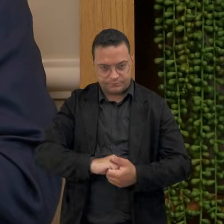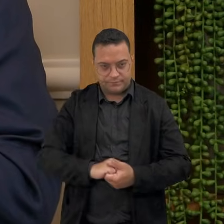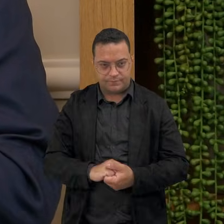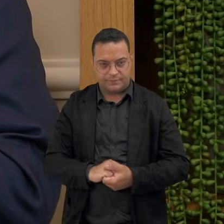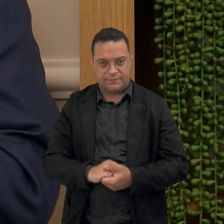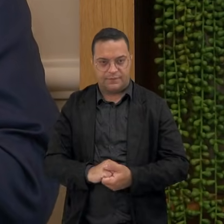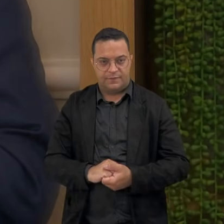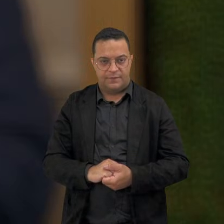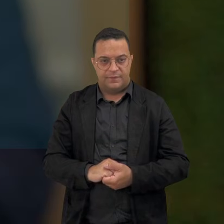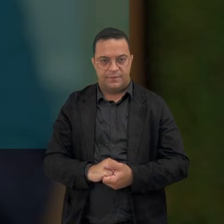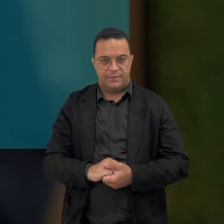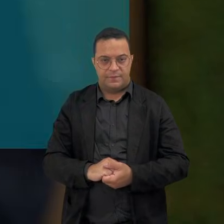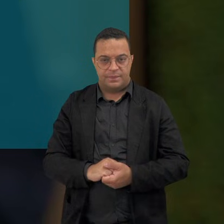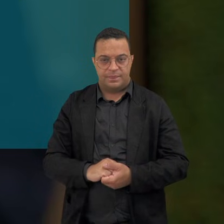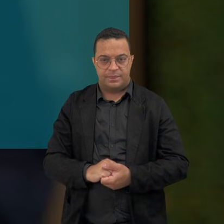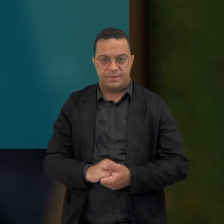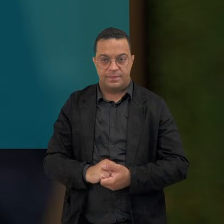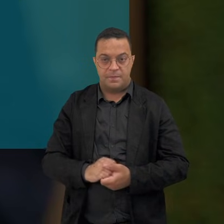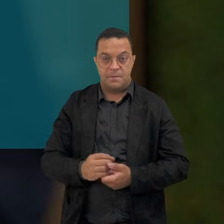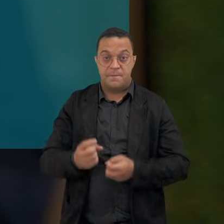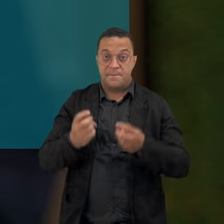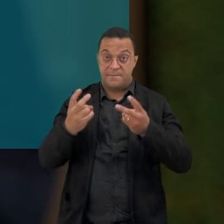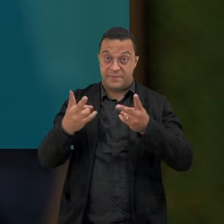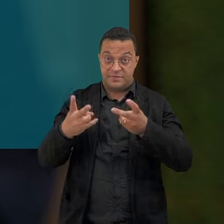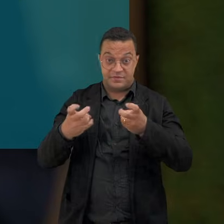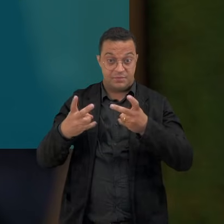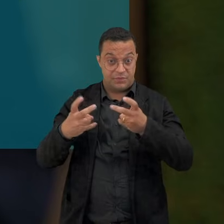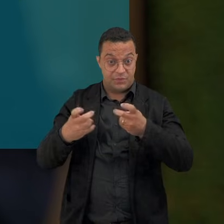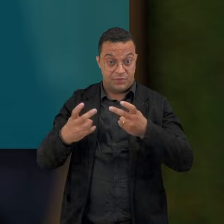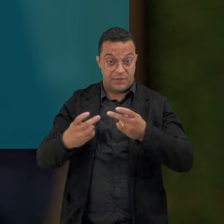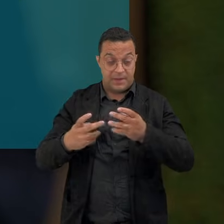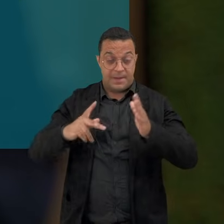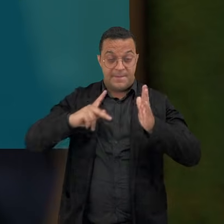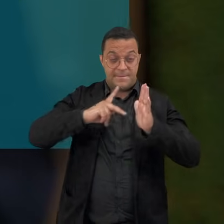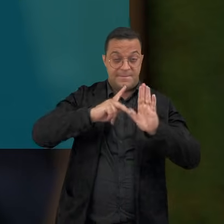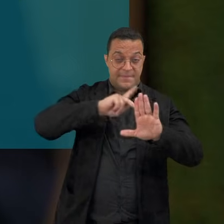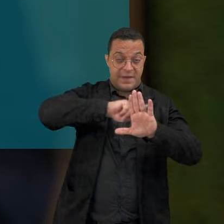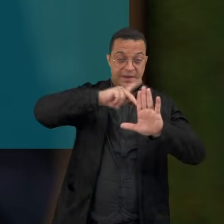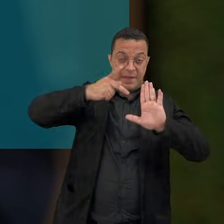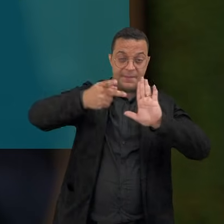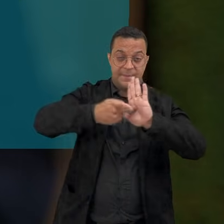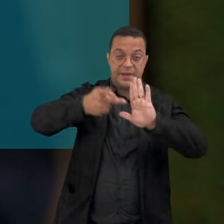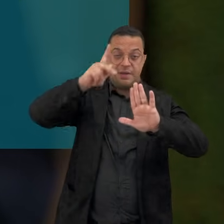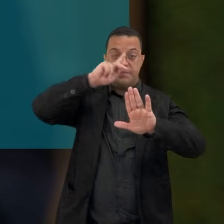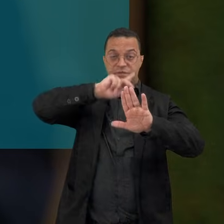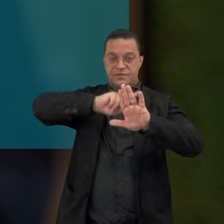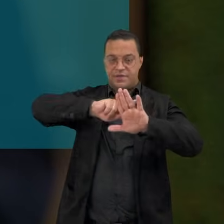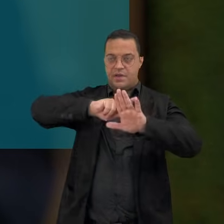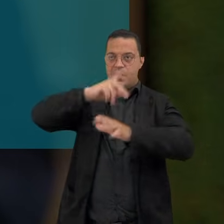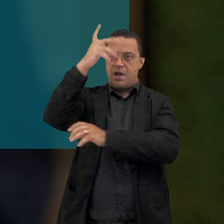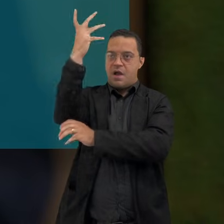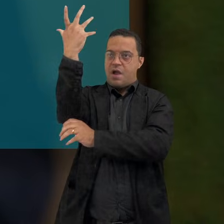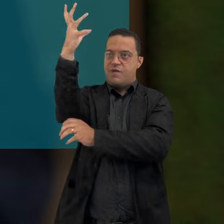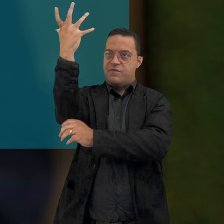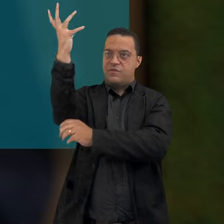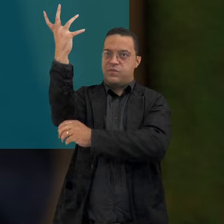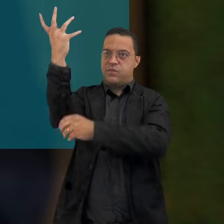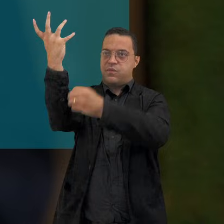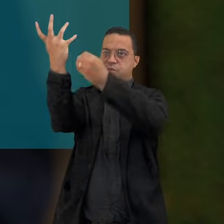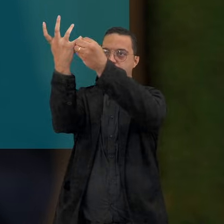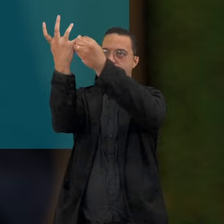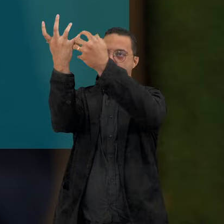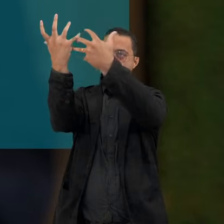32, assim: aprendei, pois, esta parábola da figueira. Quando já os seus ramos se tornam tenros